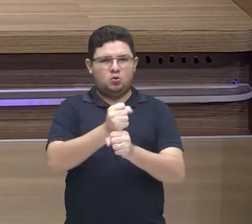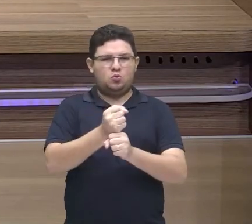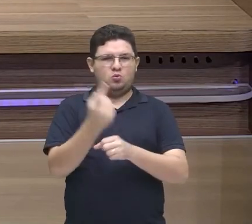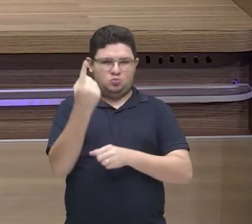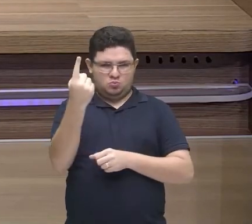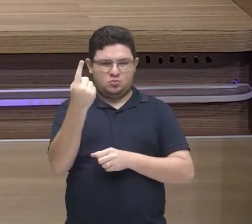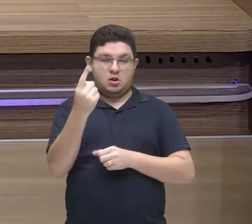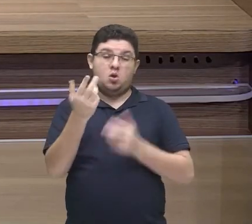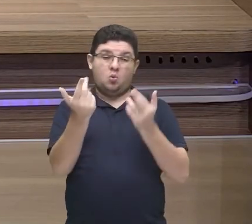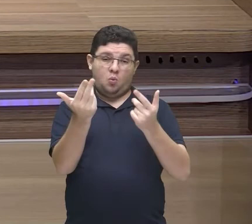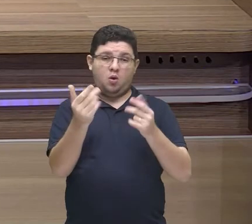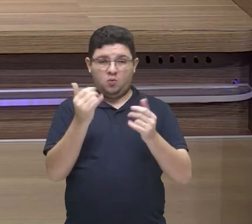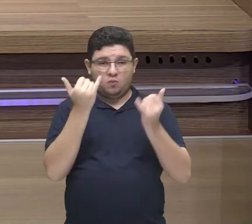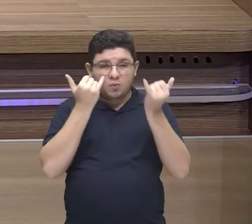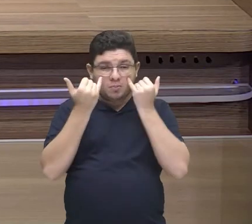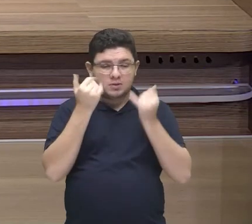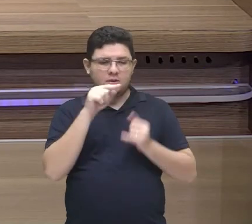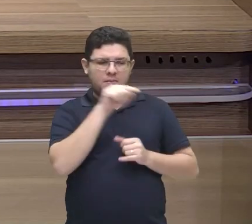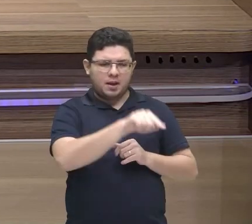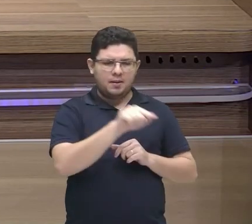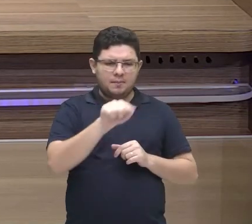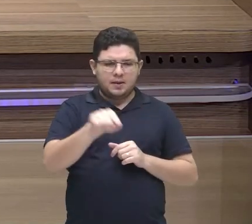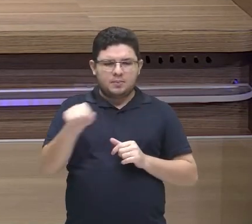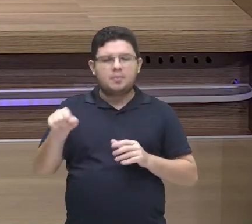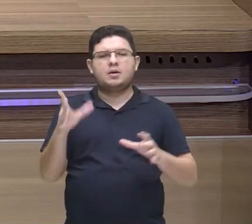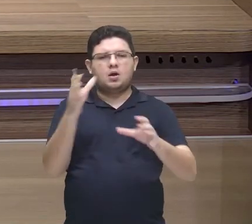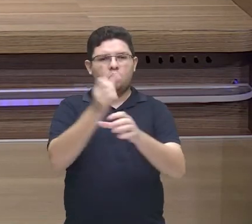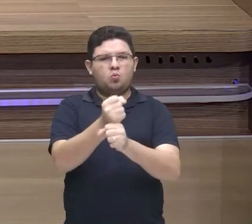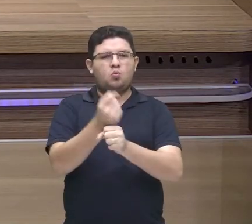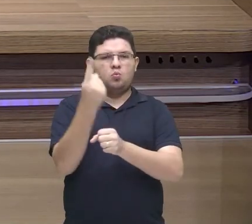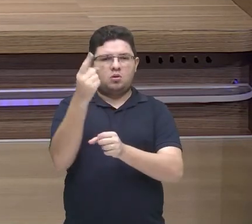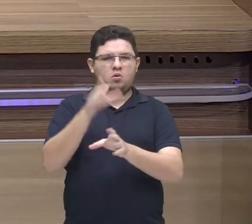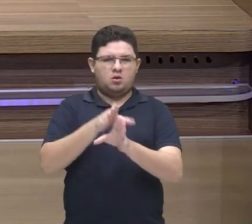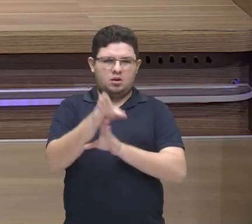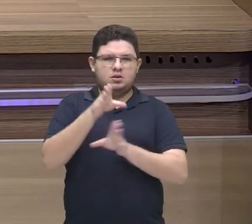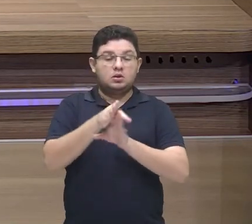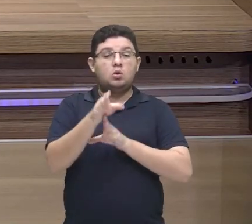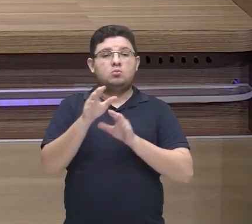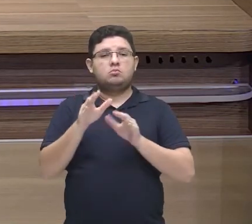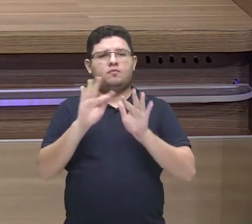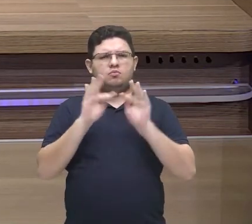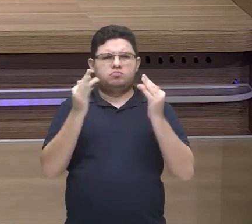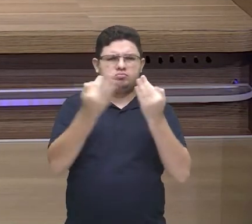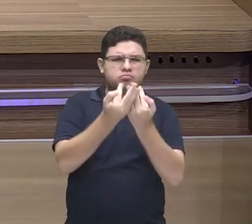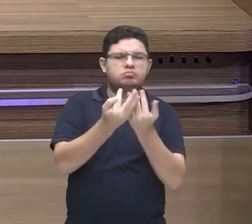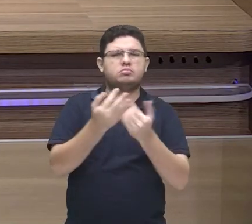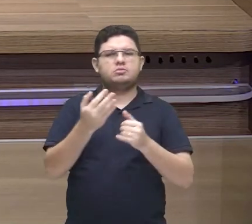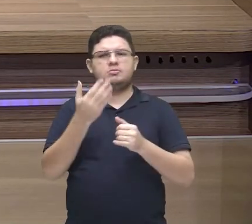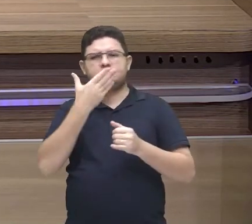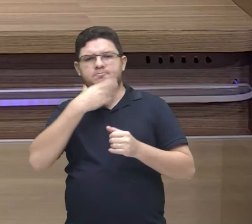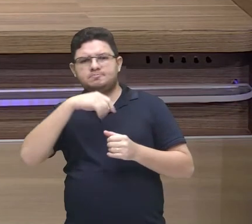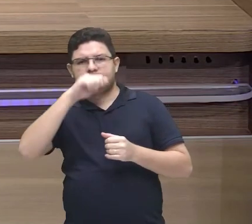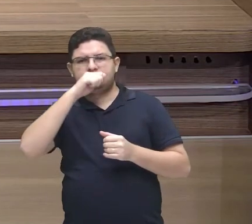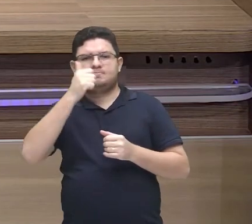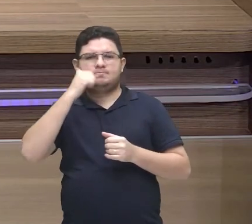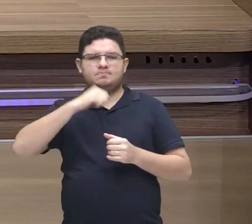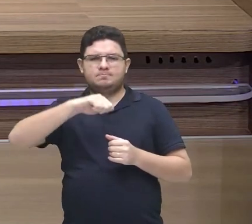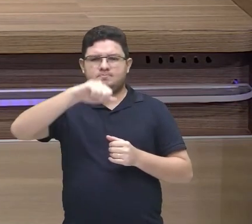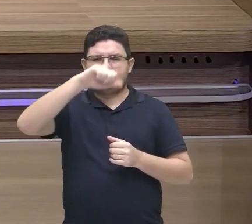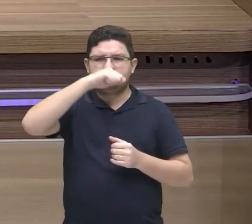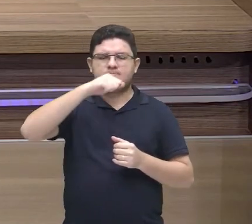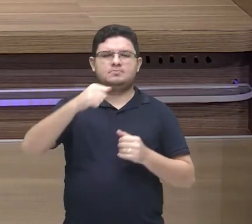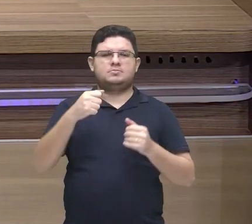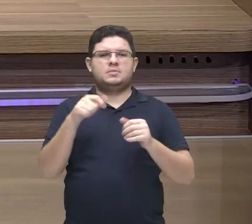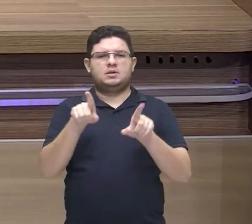muito com os professores, muito com a família, né, a gente poderá evitar muita coisa desagradável no desenvolvimento dos